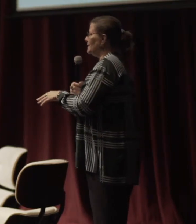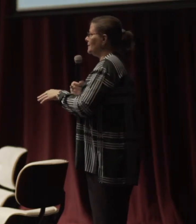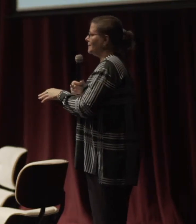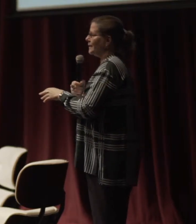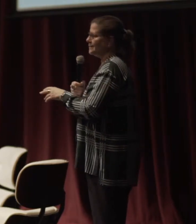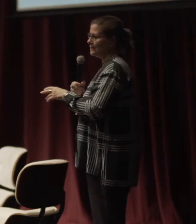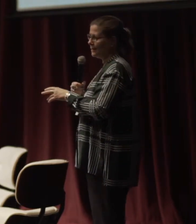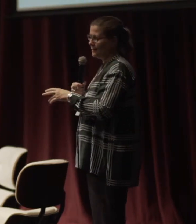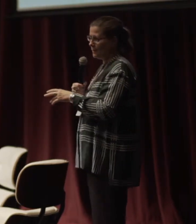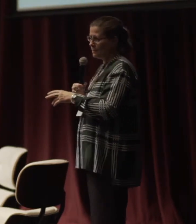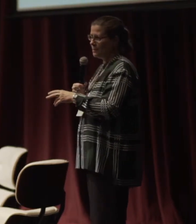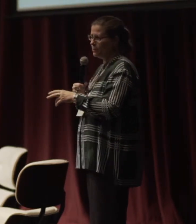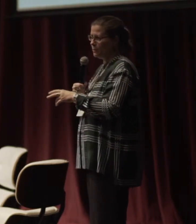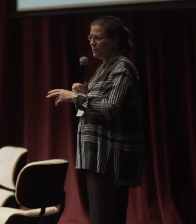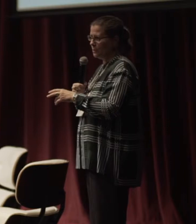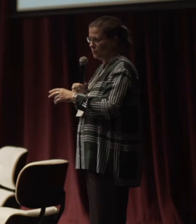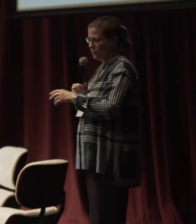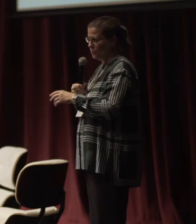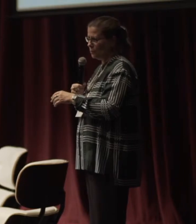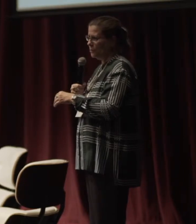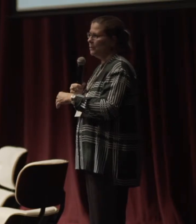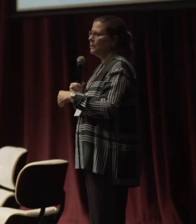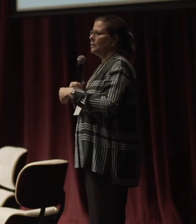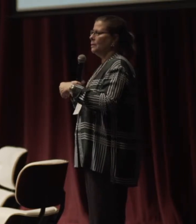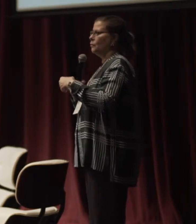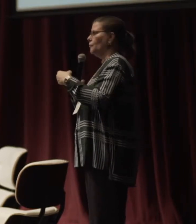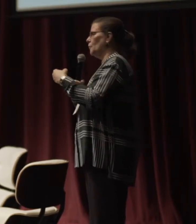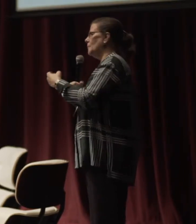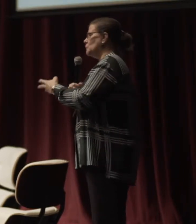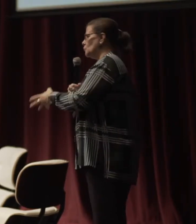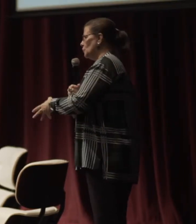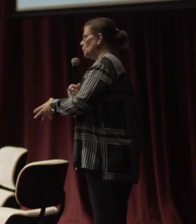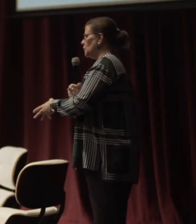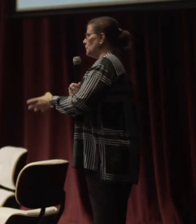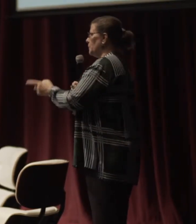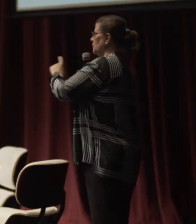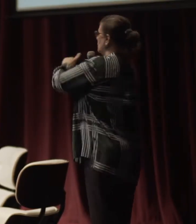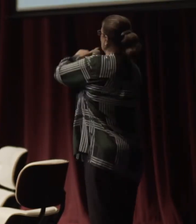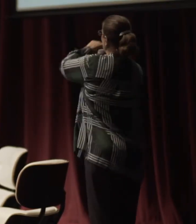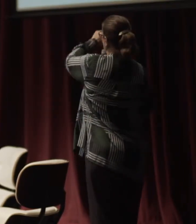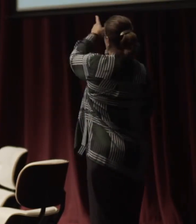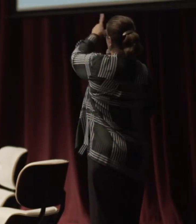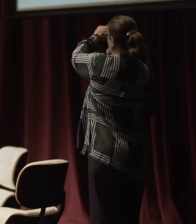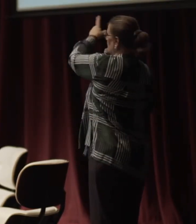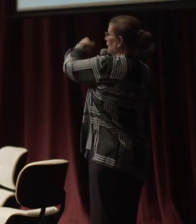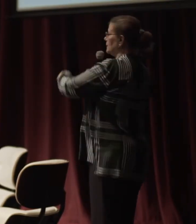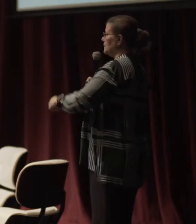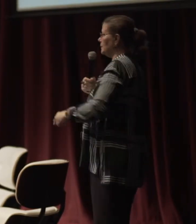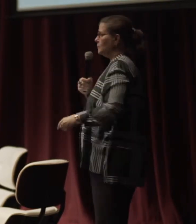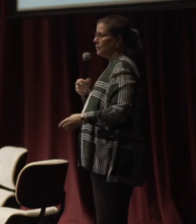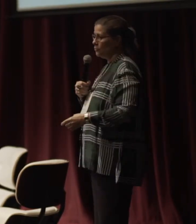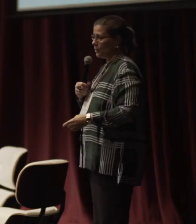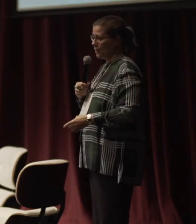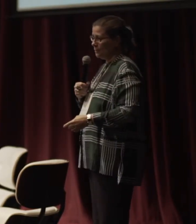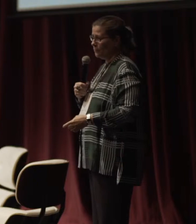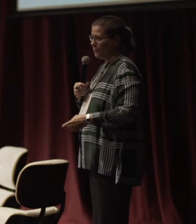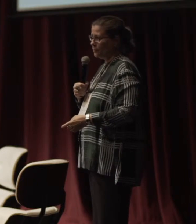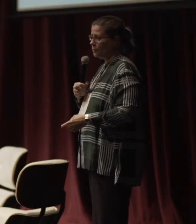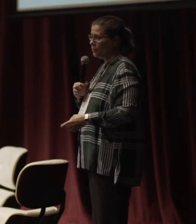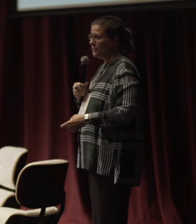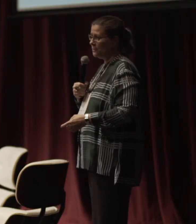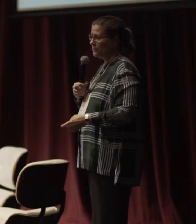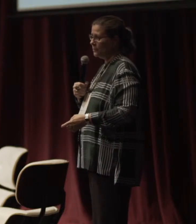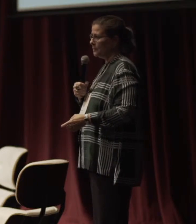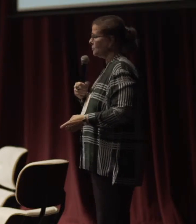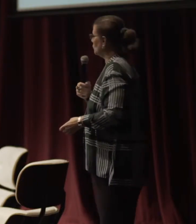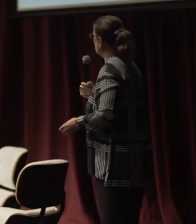técnica nas necessidades detectadas pelas organizações, com formações que também estão ligadas ali do lado de cá,